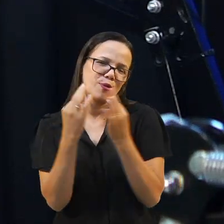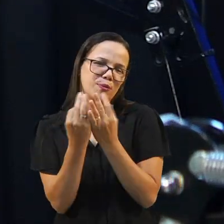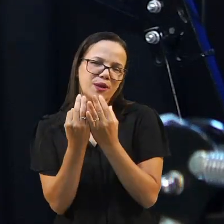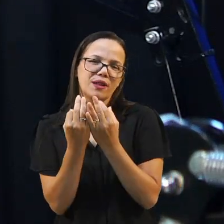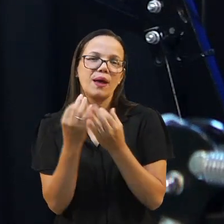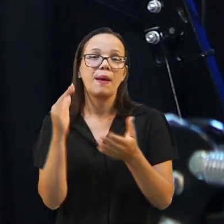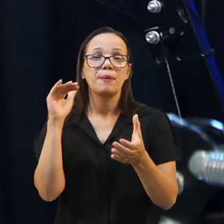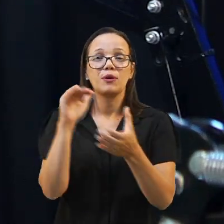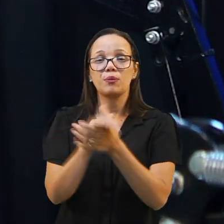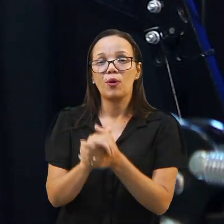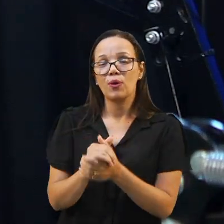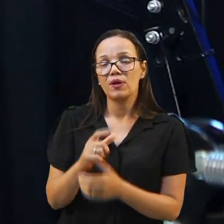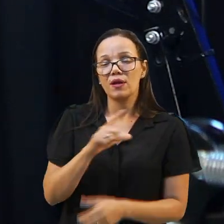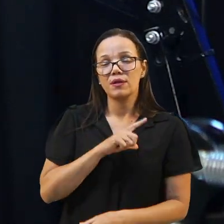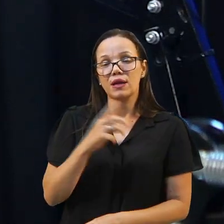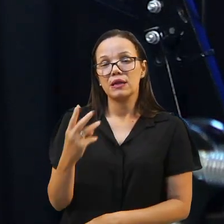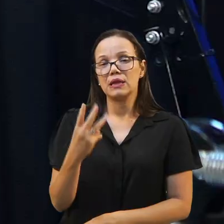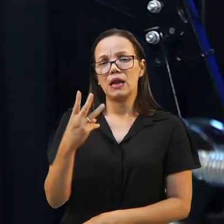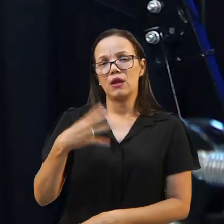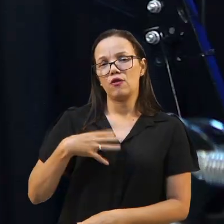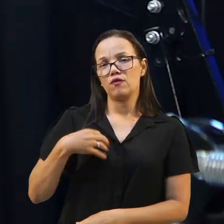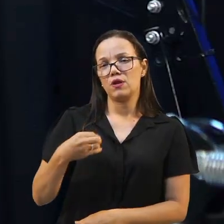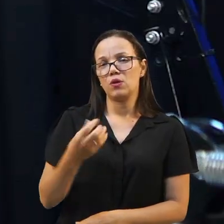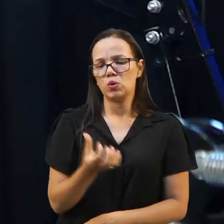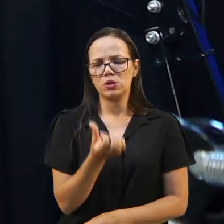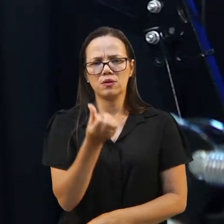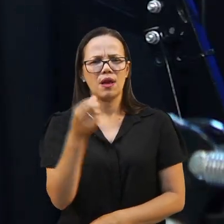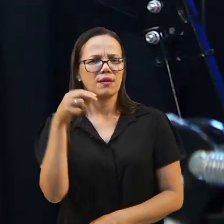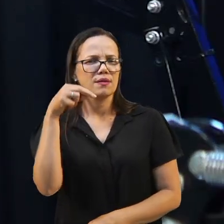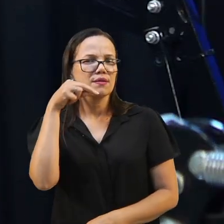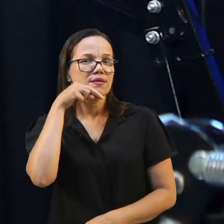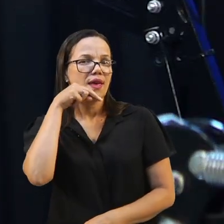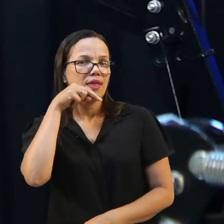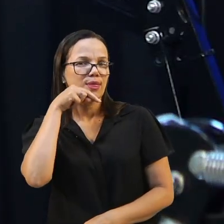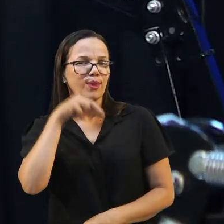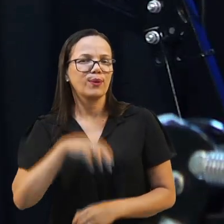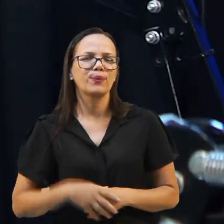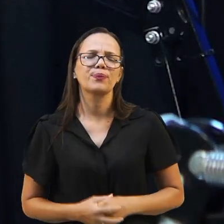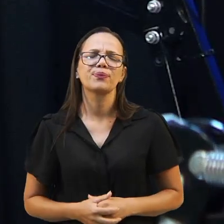esposa, eu tenho 3 filhos, tenho 6 netos, né?